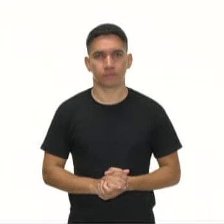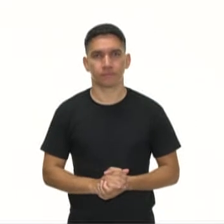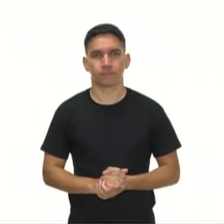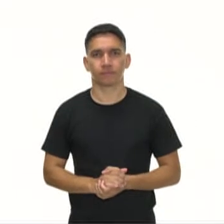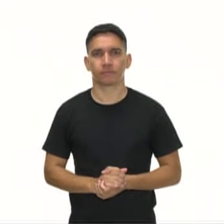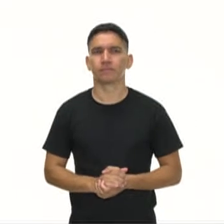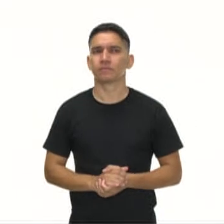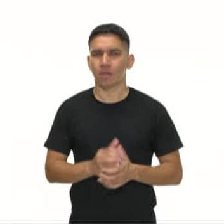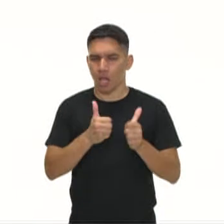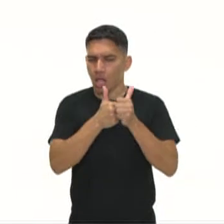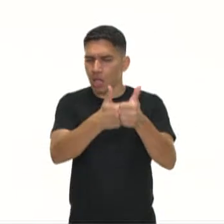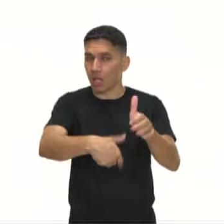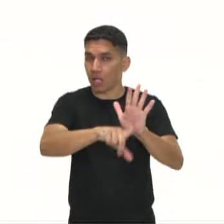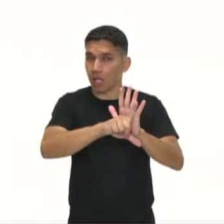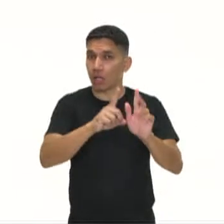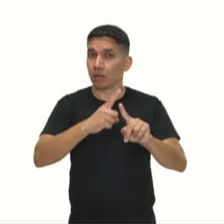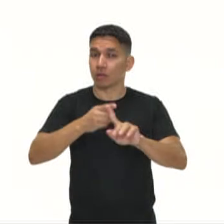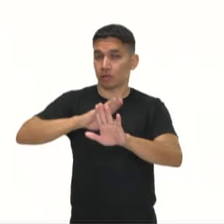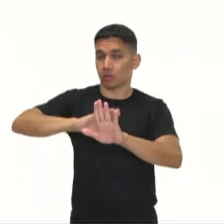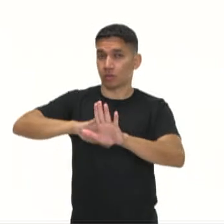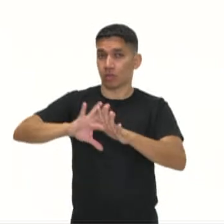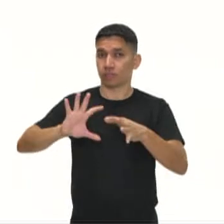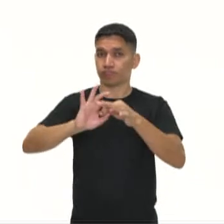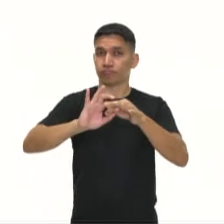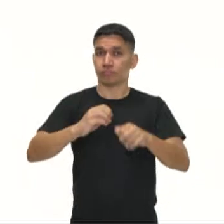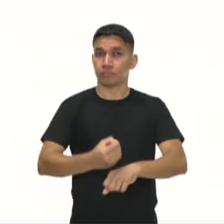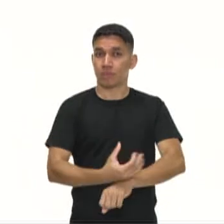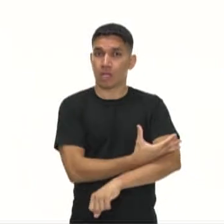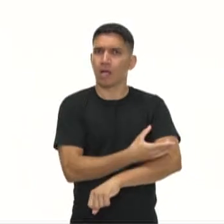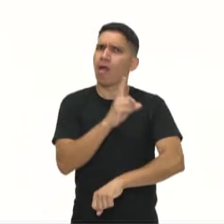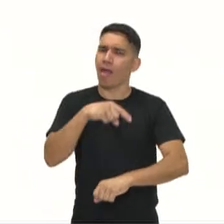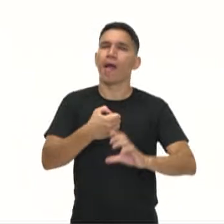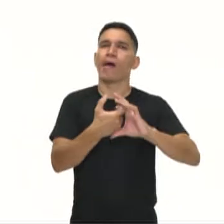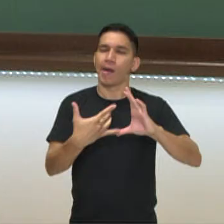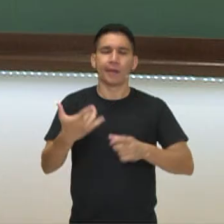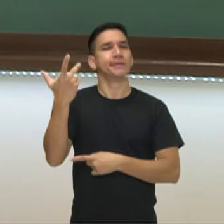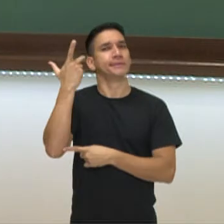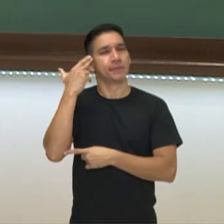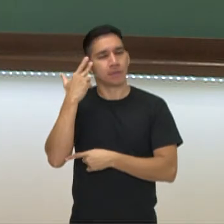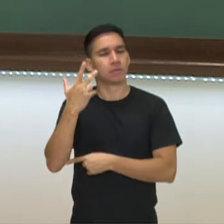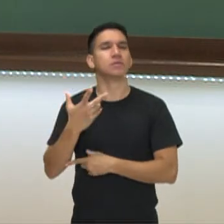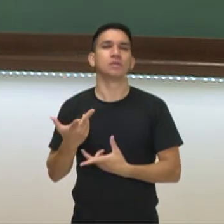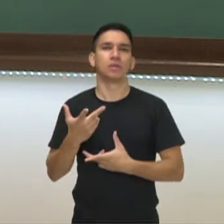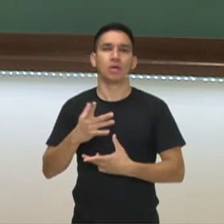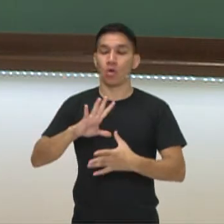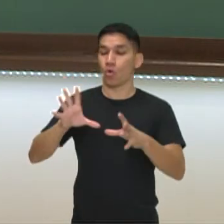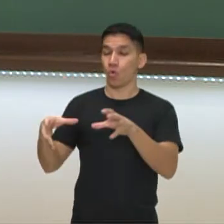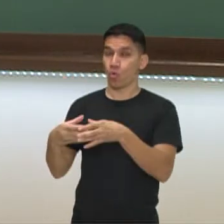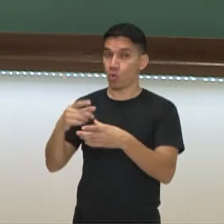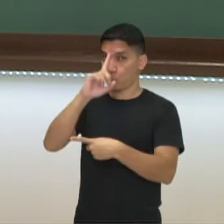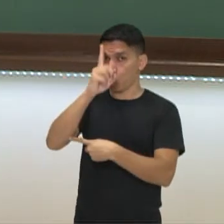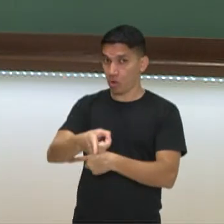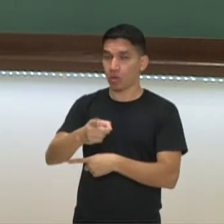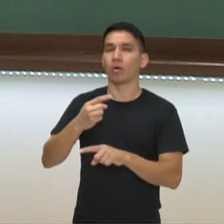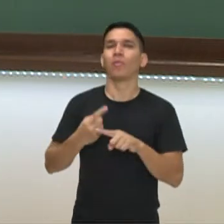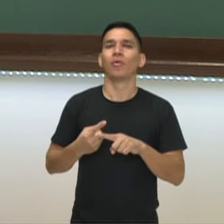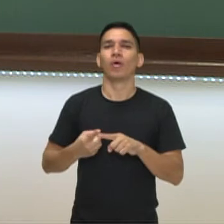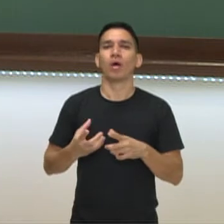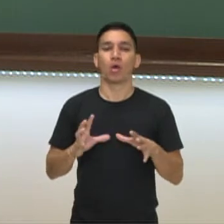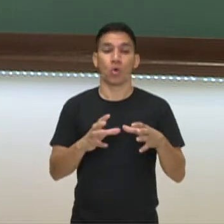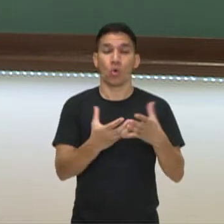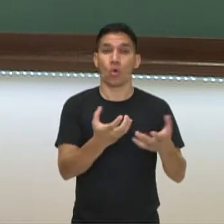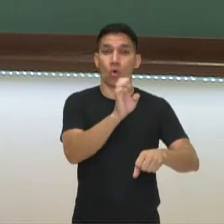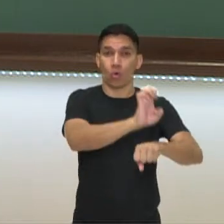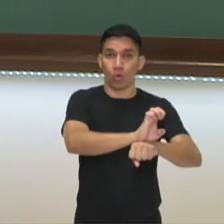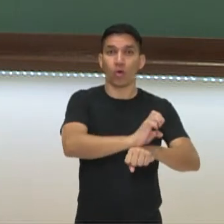Legitimidade com base na emoção. Essa é uma característica também muito comum em grupos autoritários, tanto que no Estado fascista